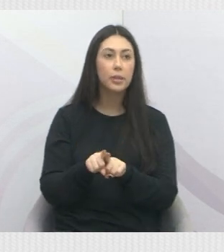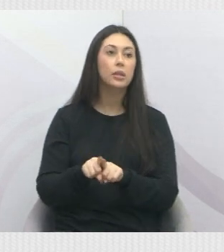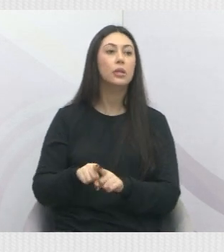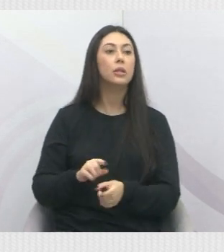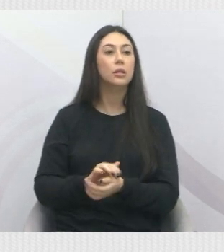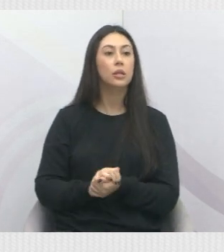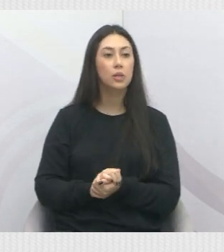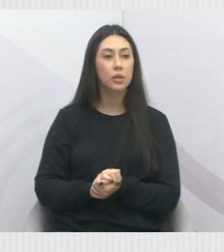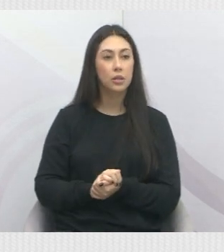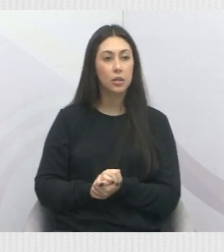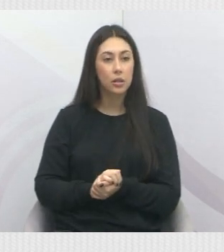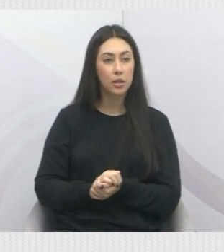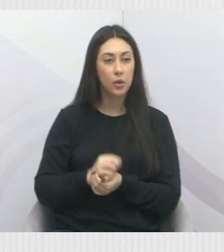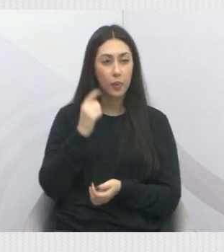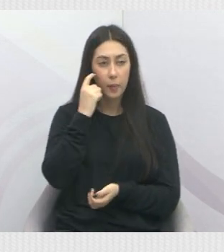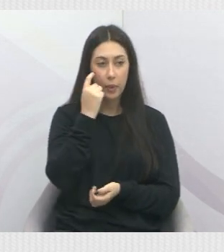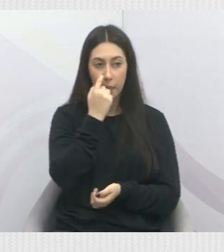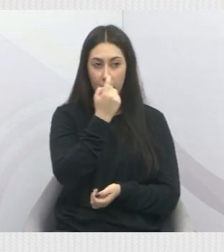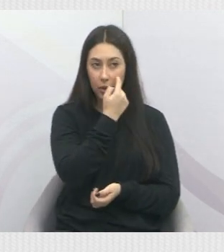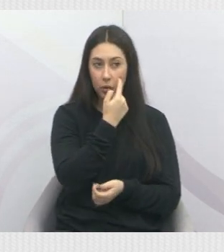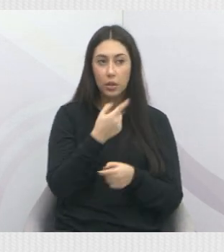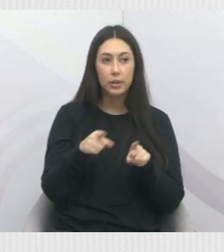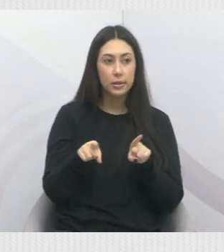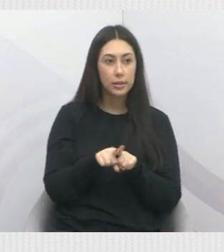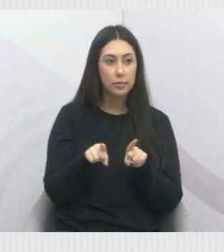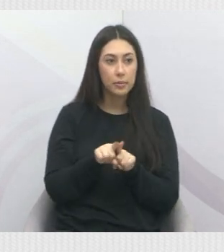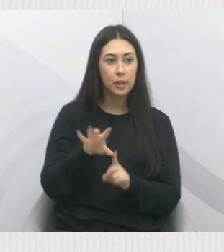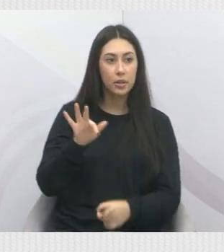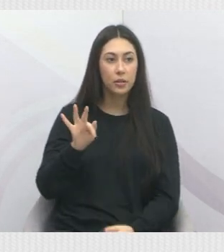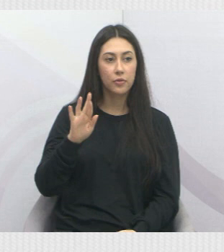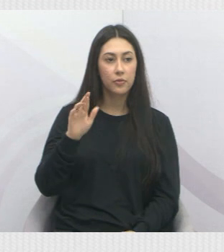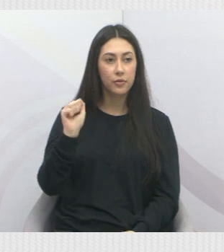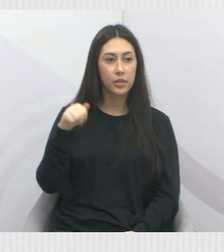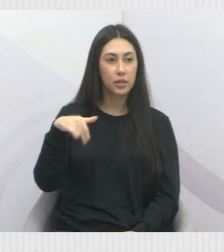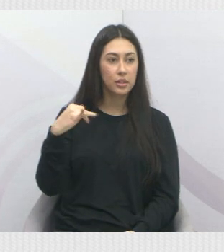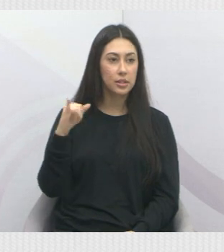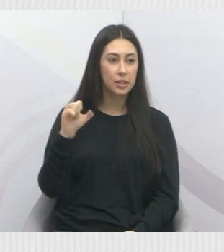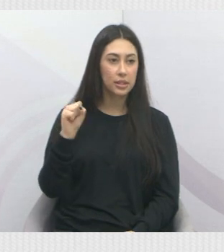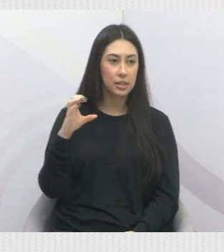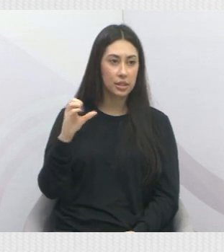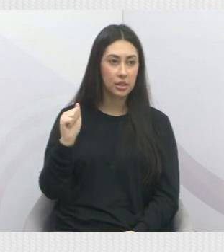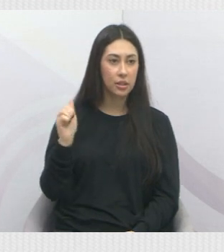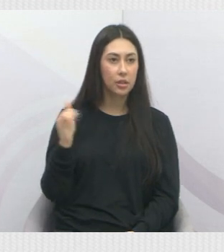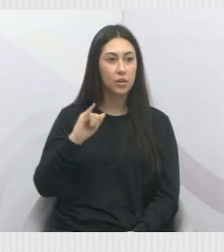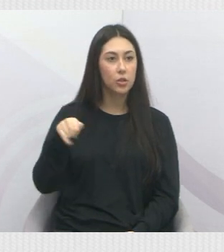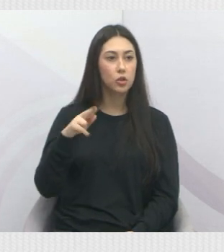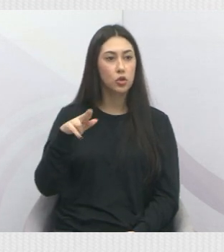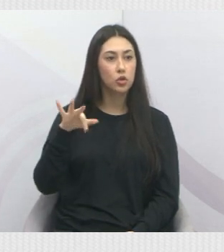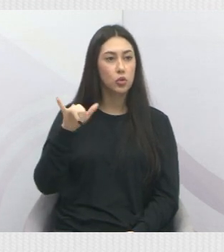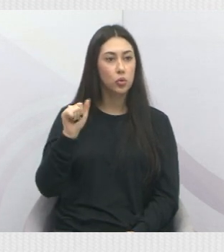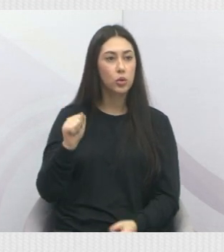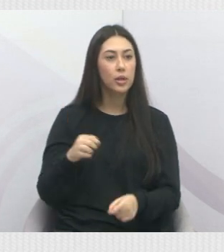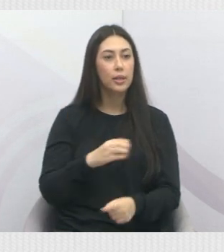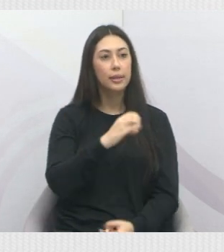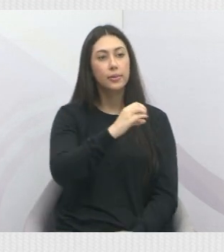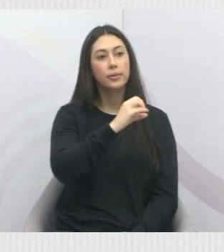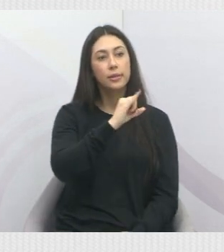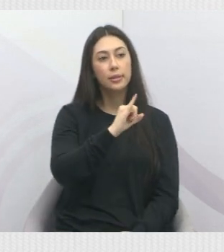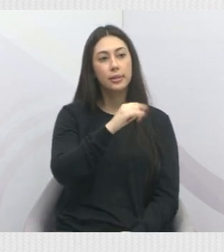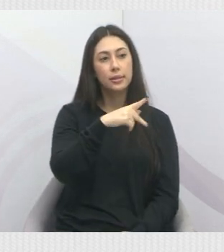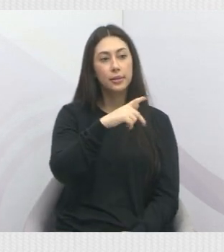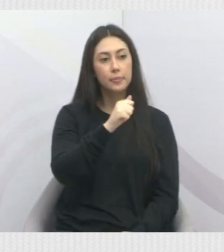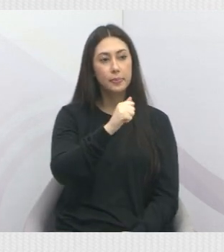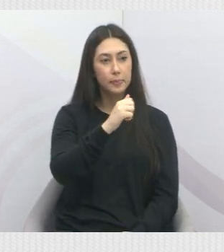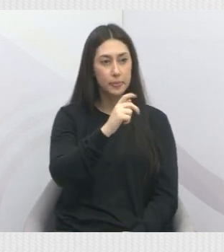residências terapêuticas, o Laboratório CIPAX, exames de anatomia, patologia e citopatologia, exames de ressonância